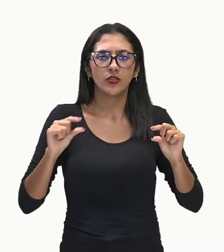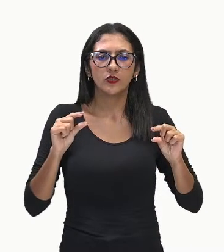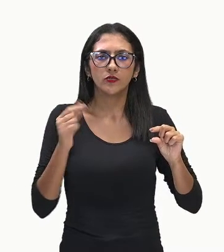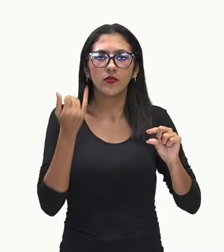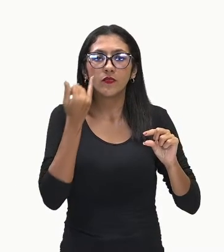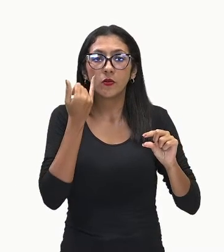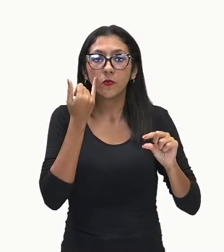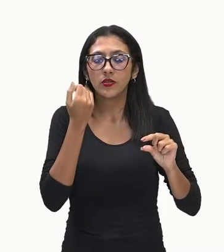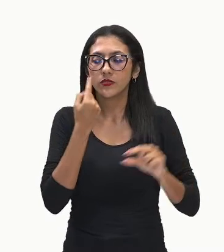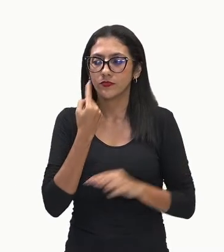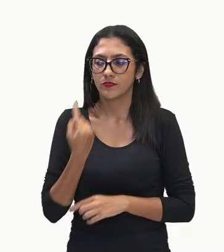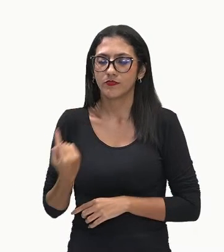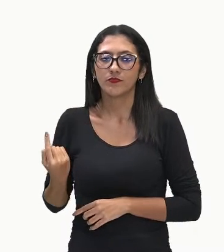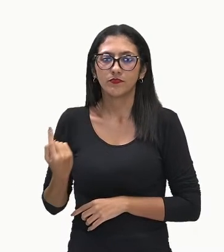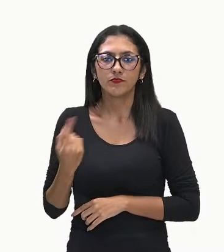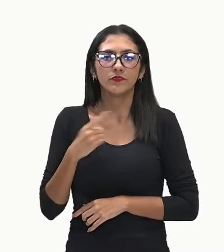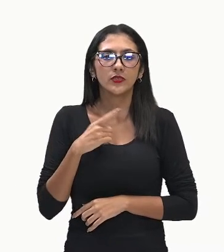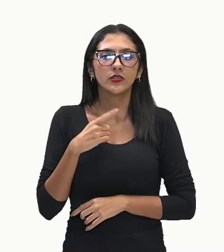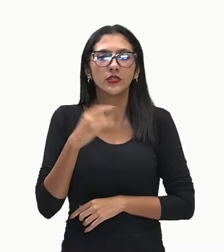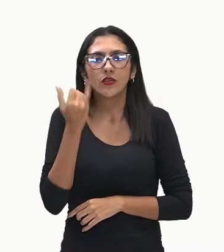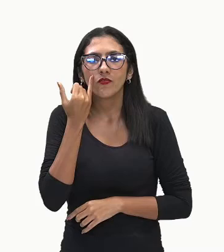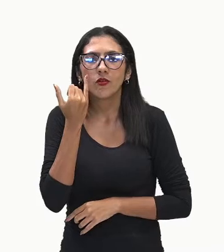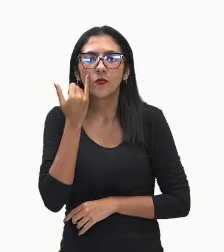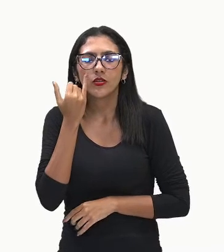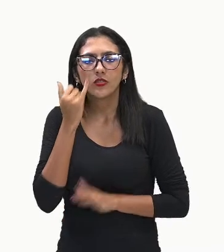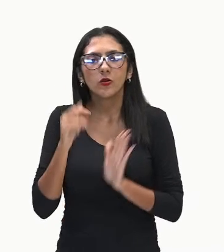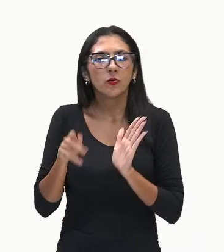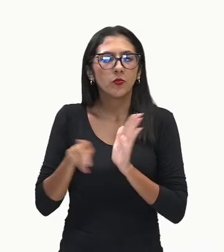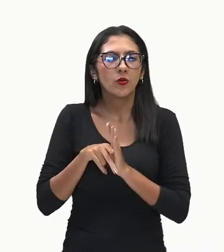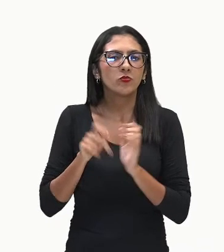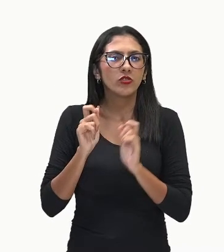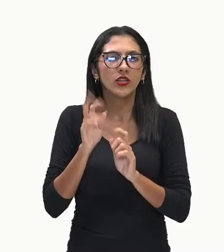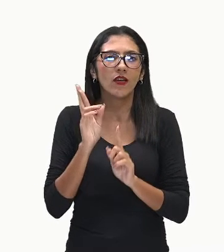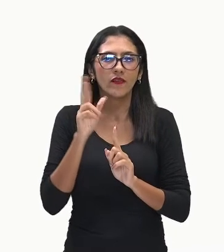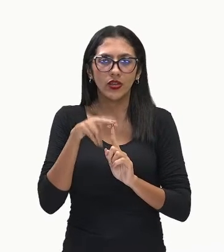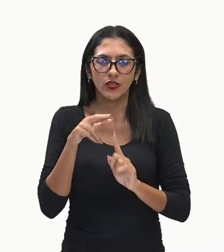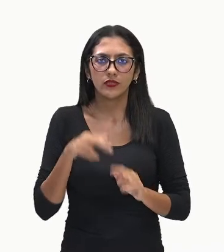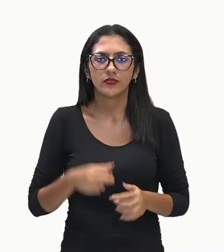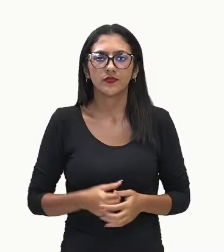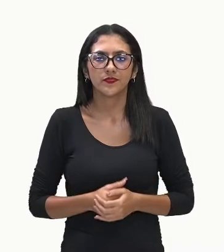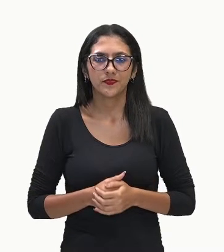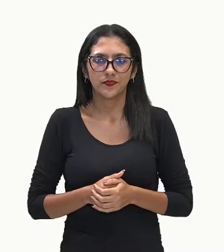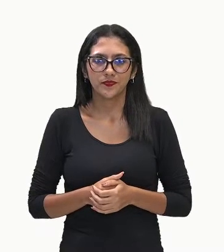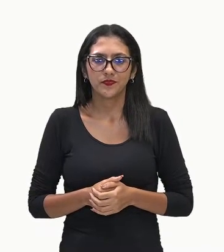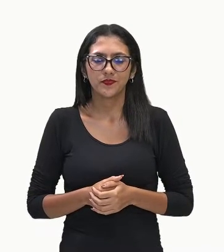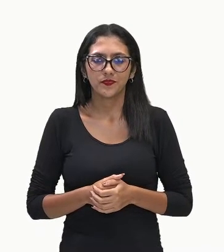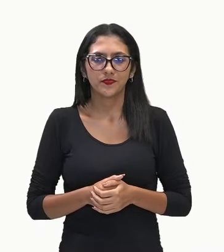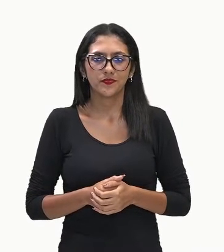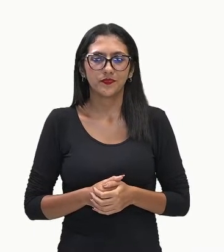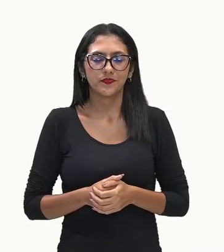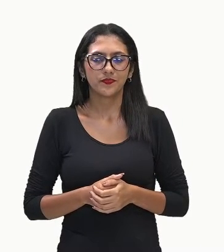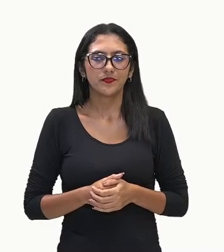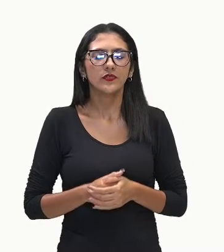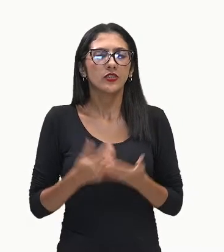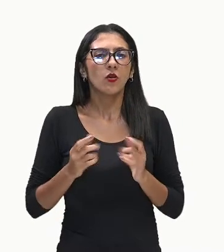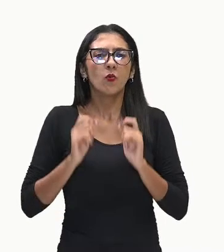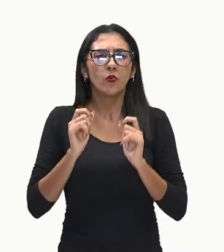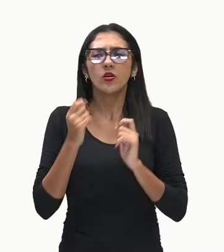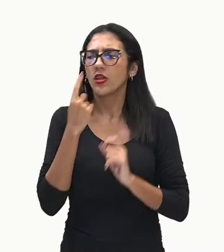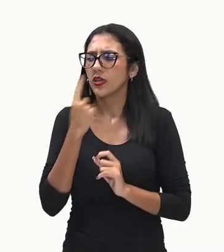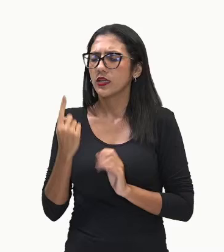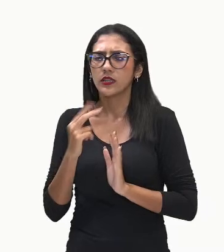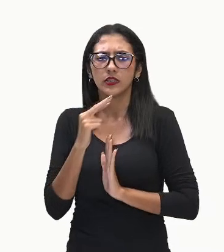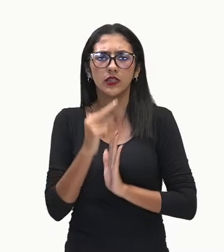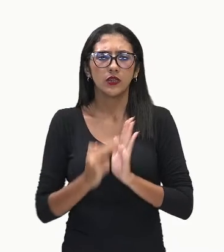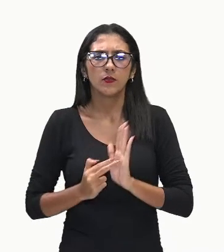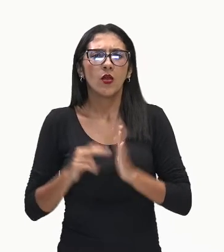informações relacionadas a este gráfico. Então, o que diz aqui? Qual